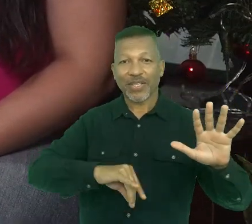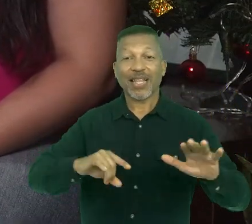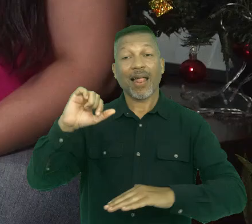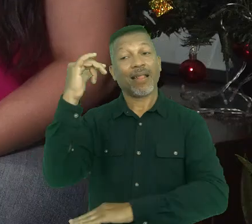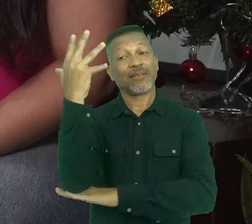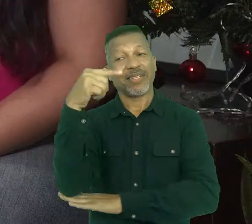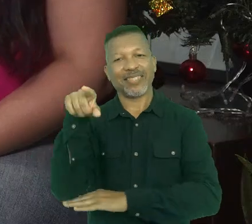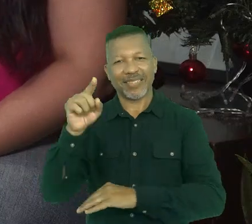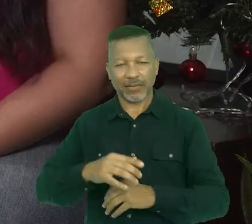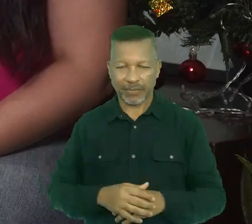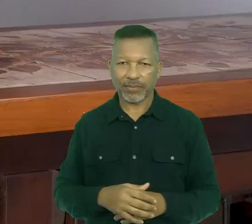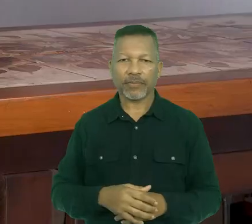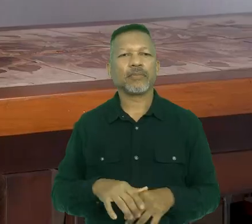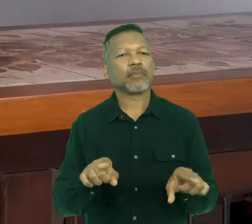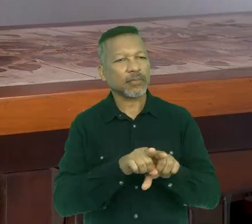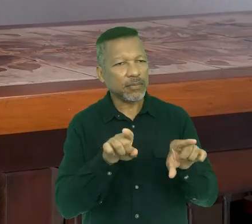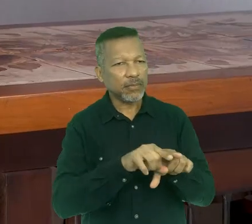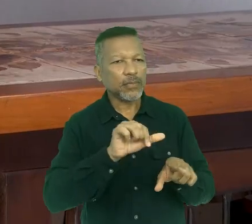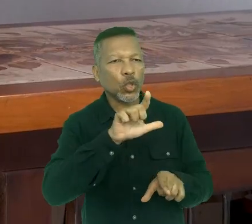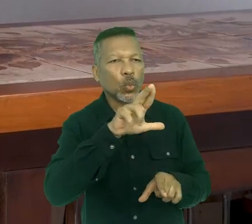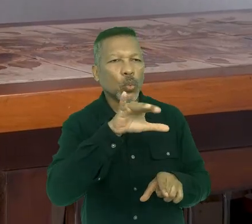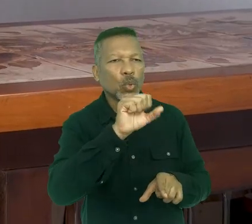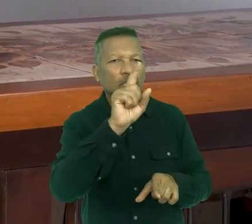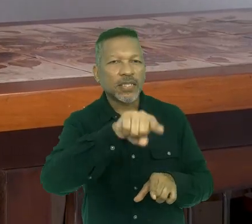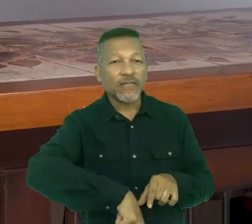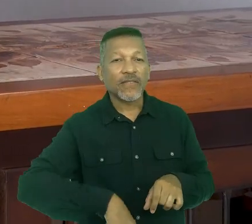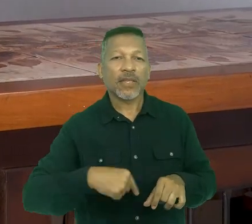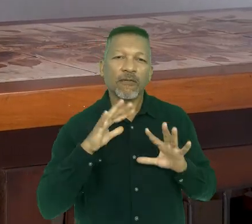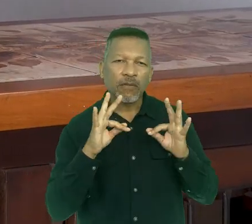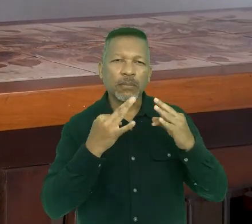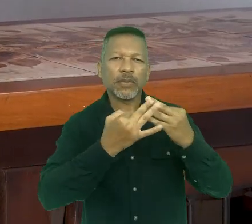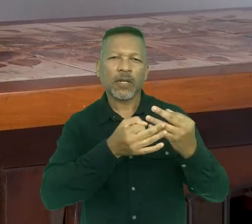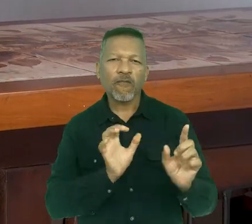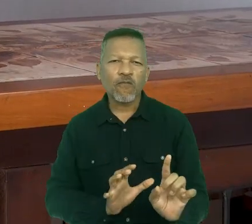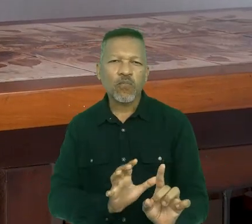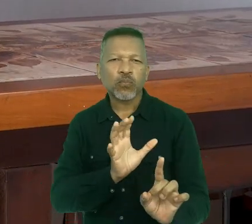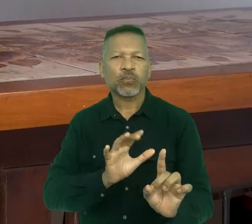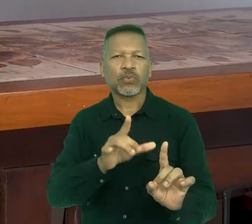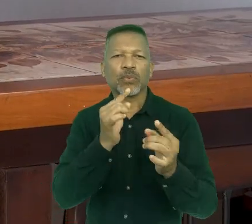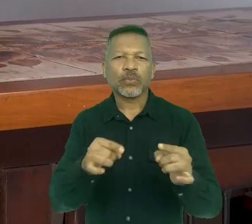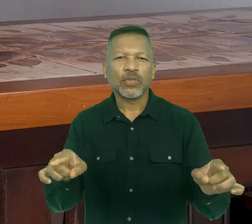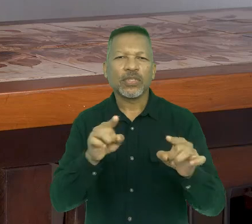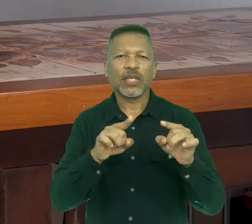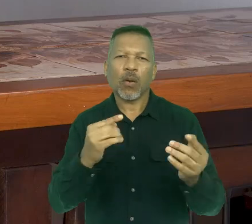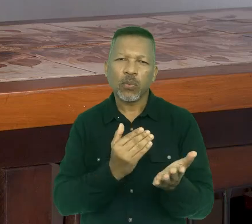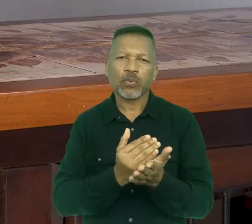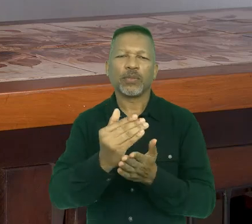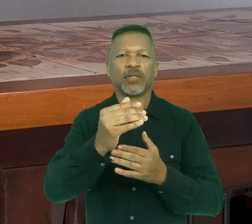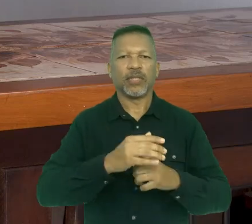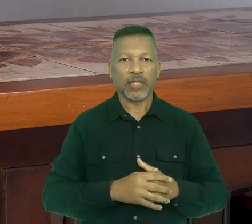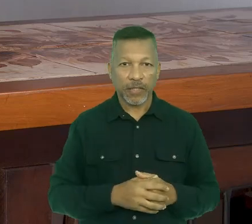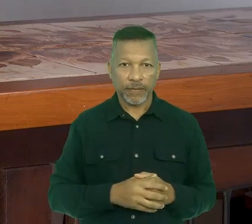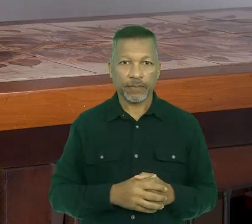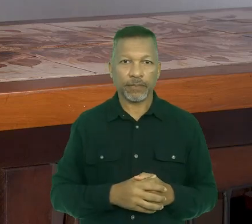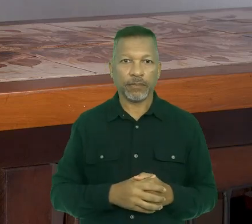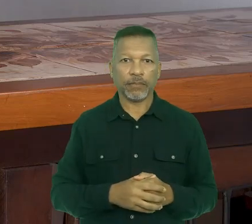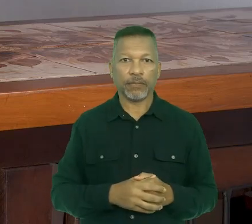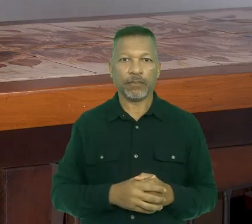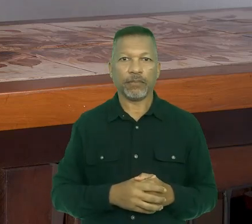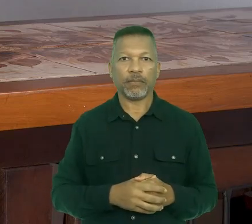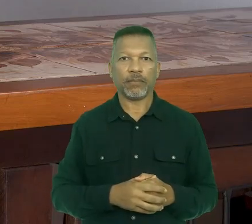de Ipatinga. Lucas também teve na família a influência musical muito cedo.